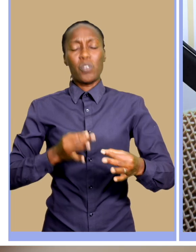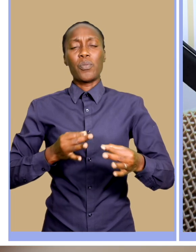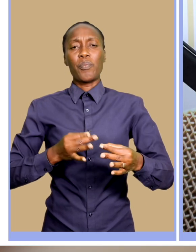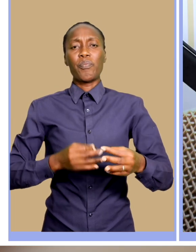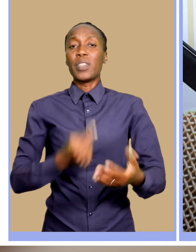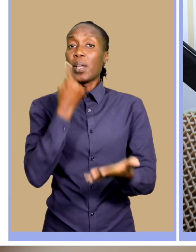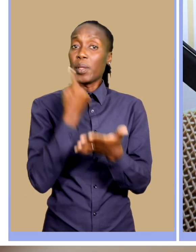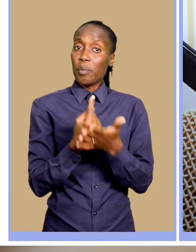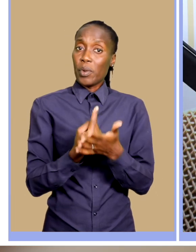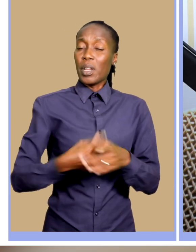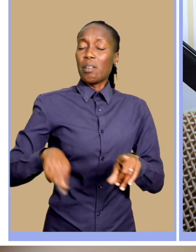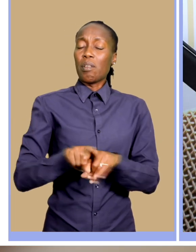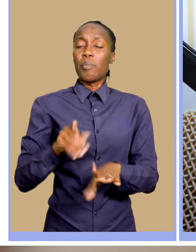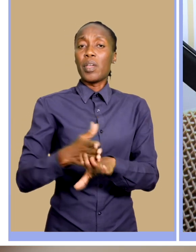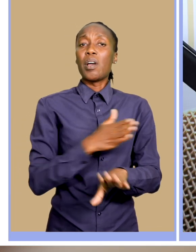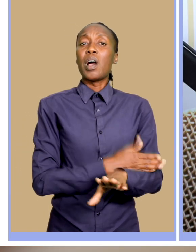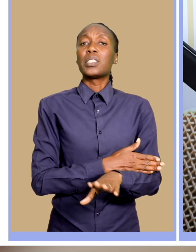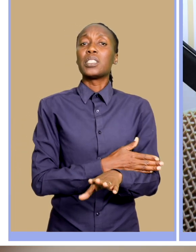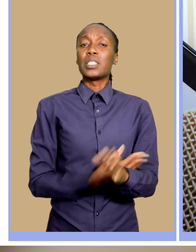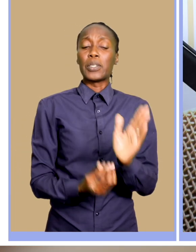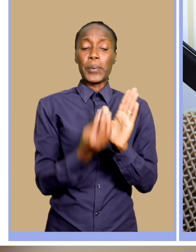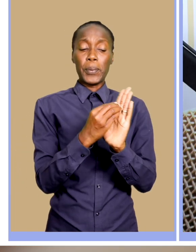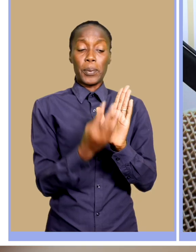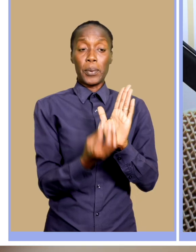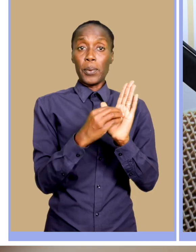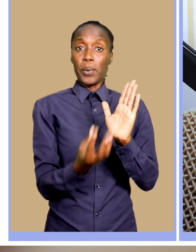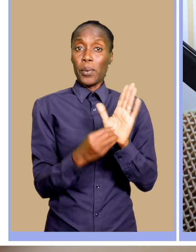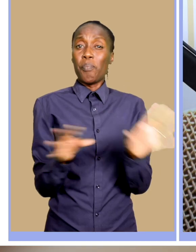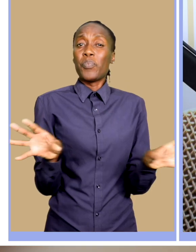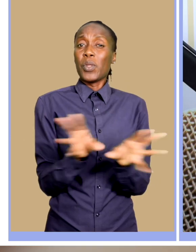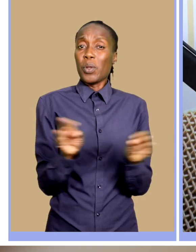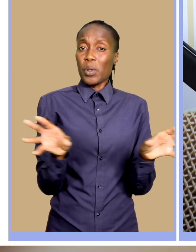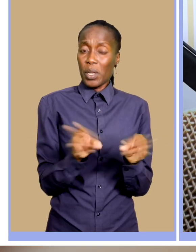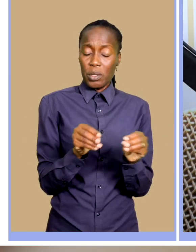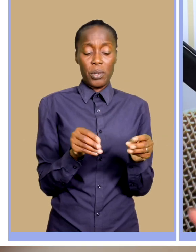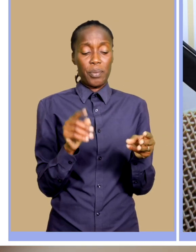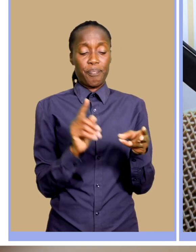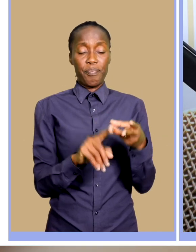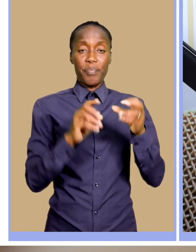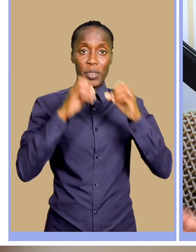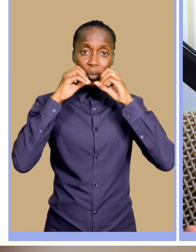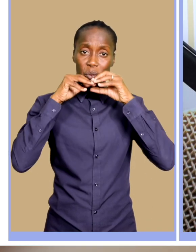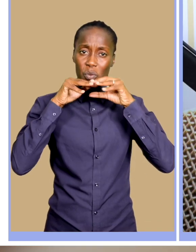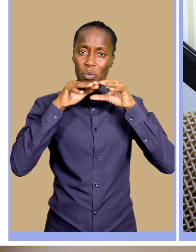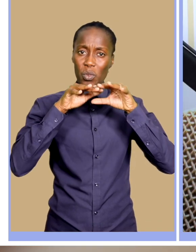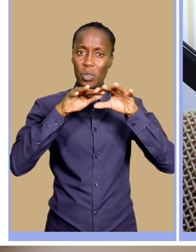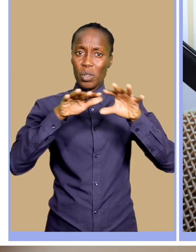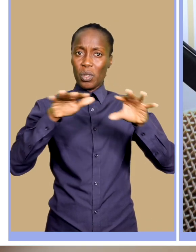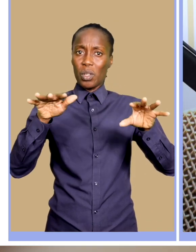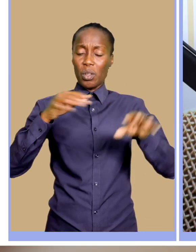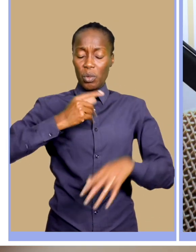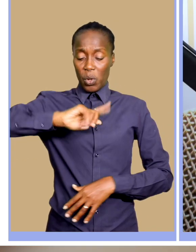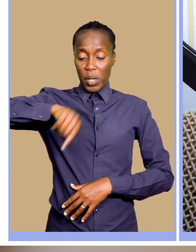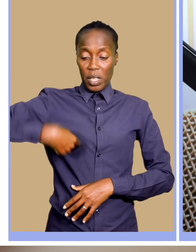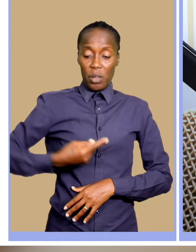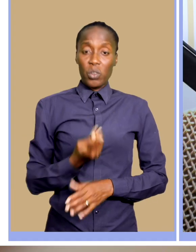se nós tivéssemos estes dados dos relatórios, da informação, portanto, que nós conduzimos